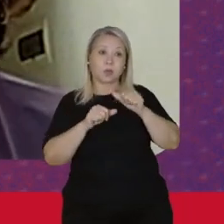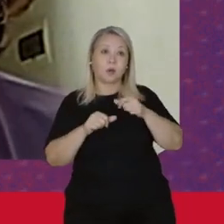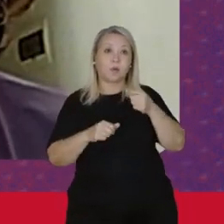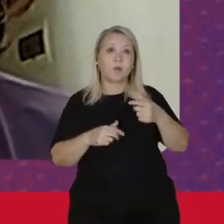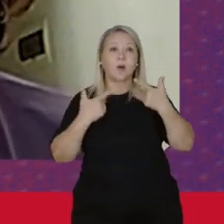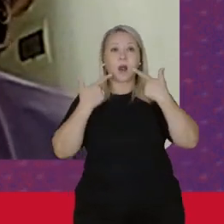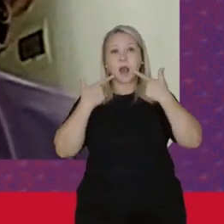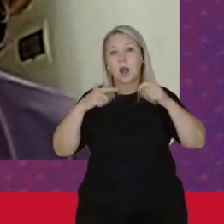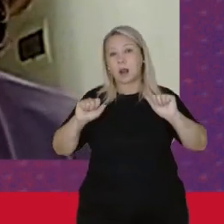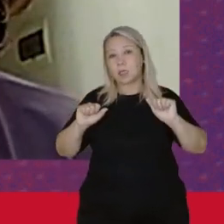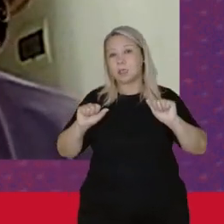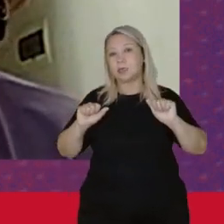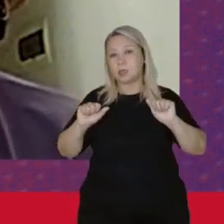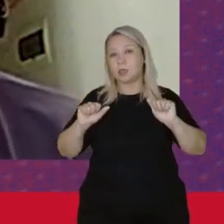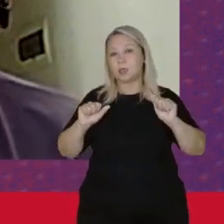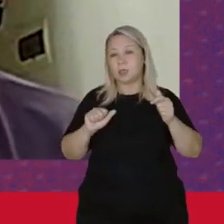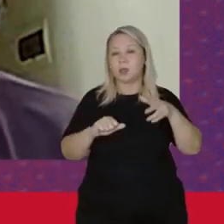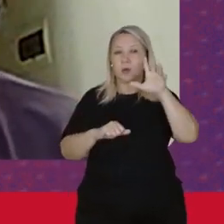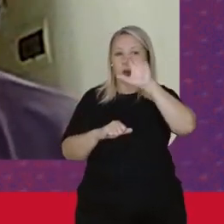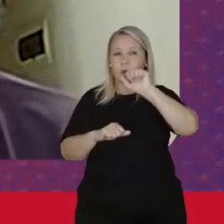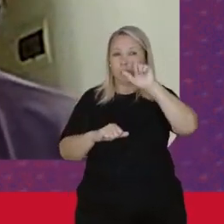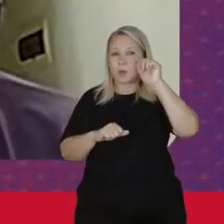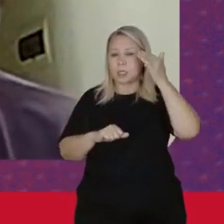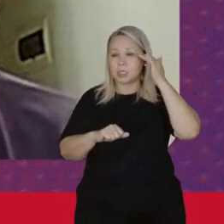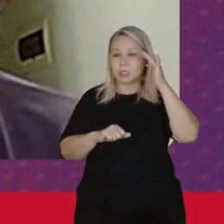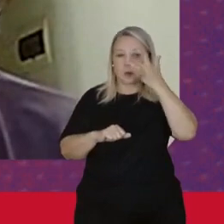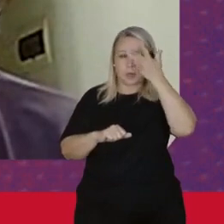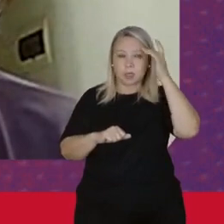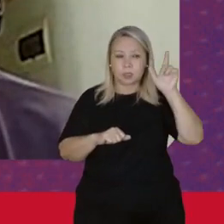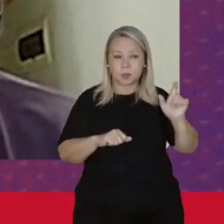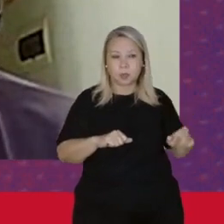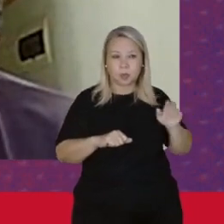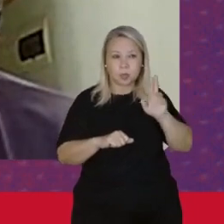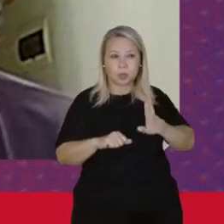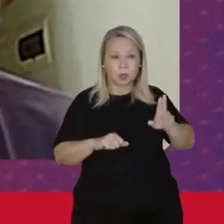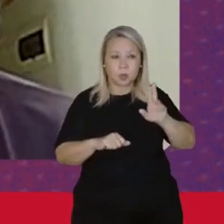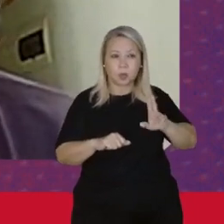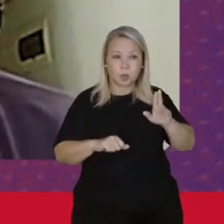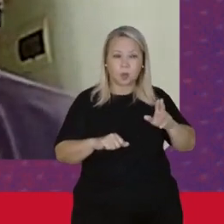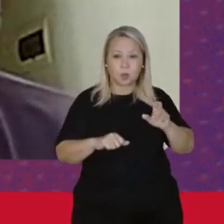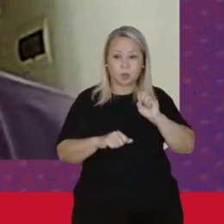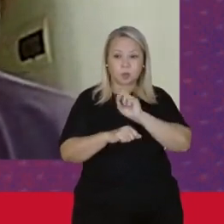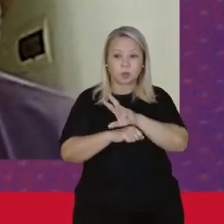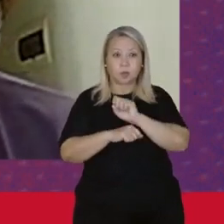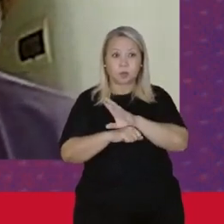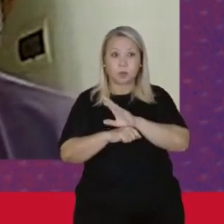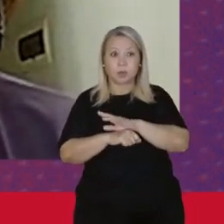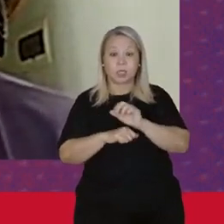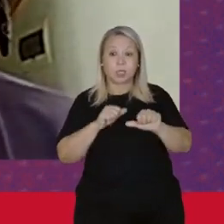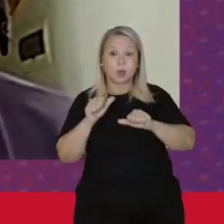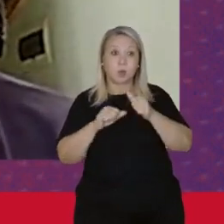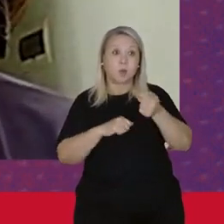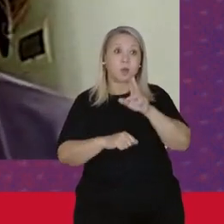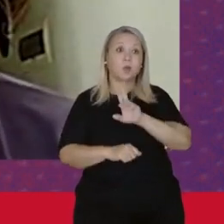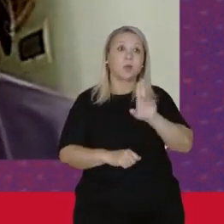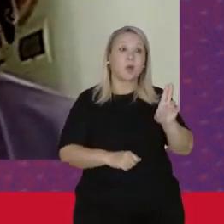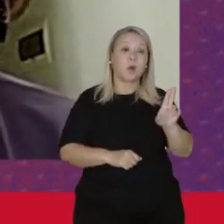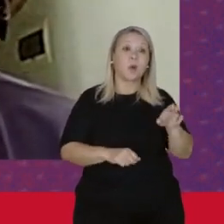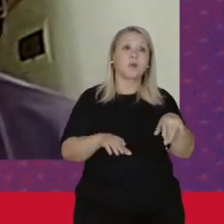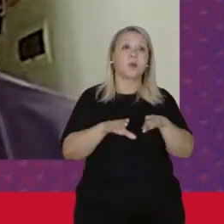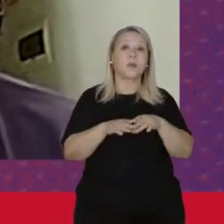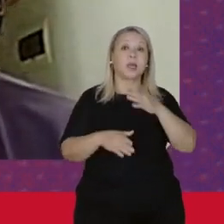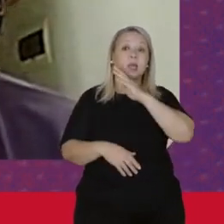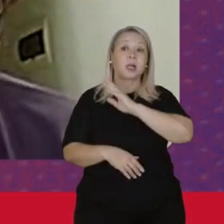linguagem, dificultar a compreensão das pessoas que usam, né, esses agrotóxicos, e em alguns casos, inclusive, também